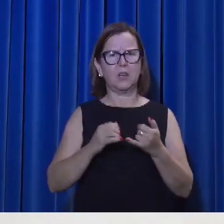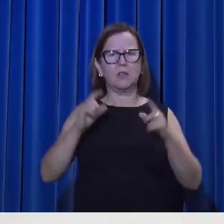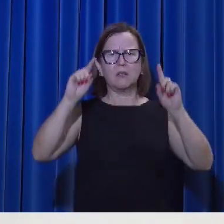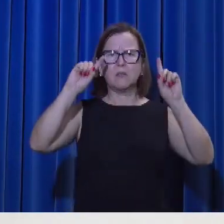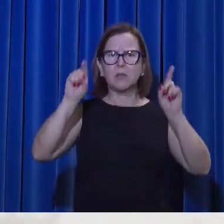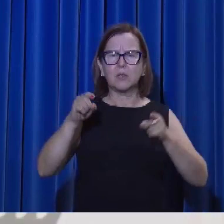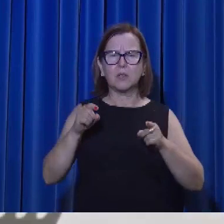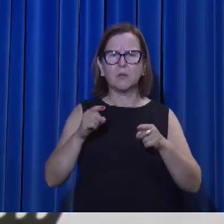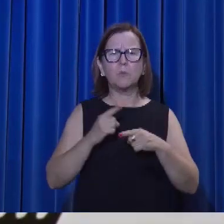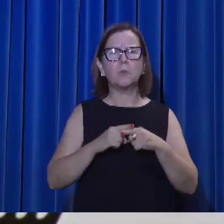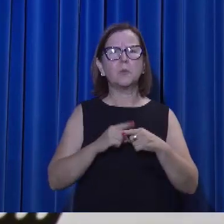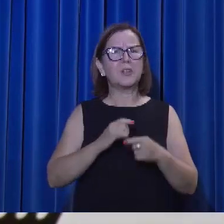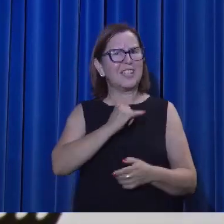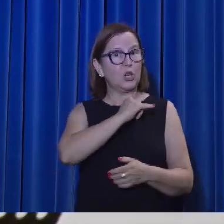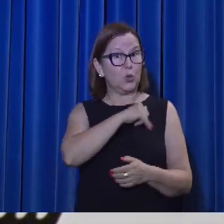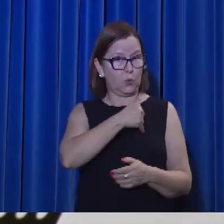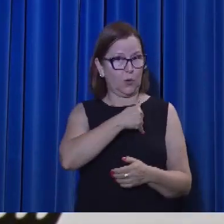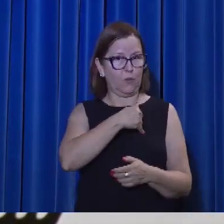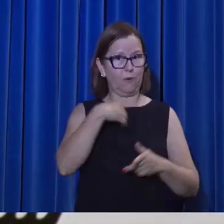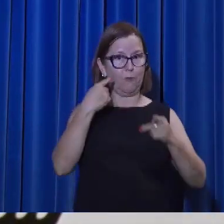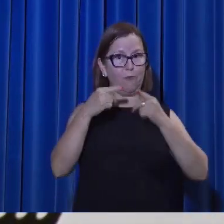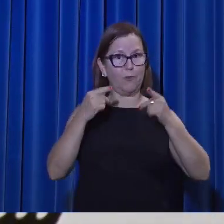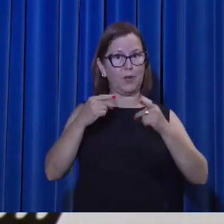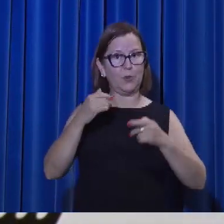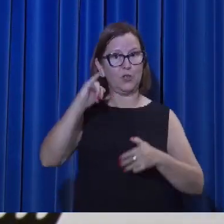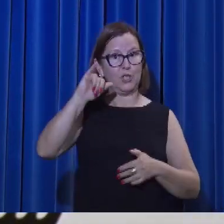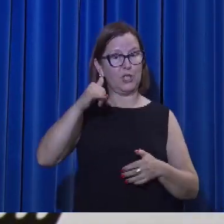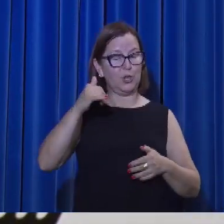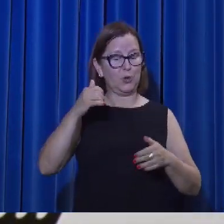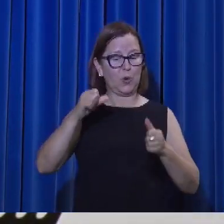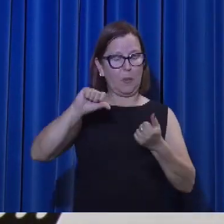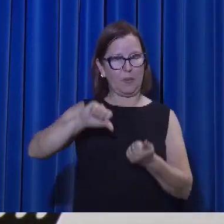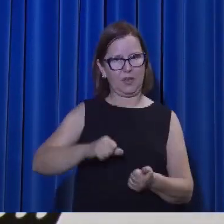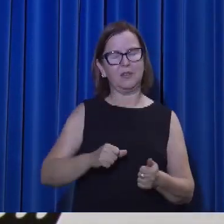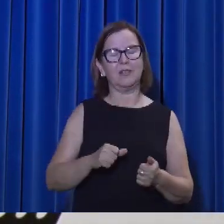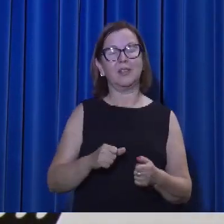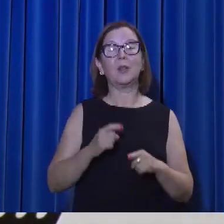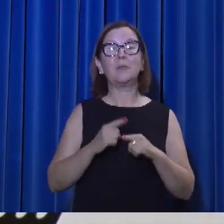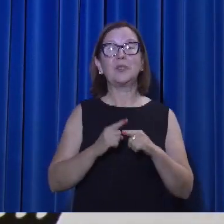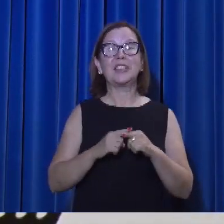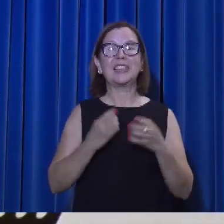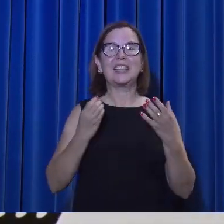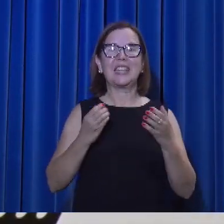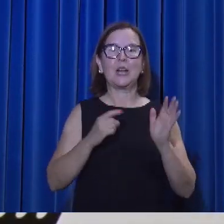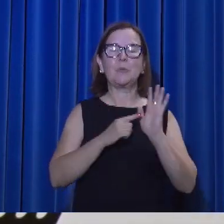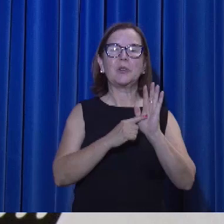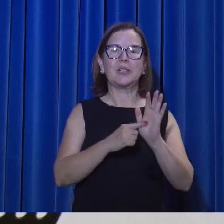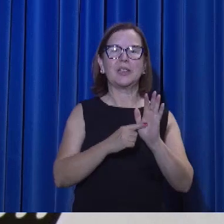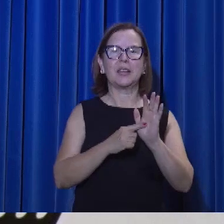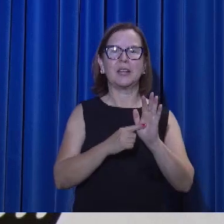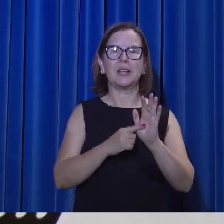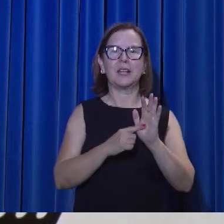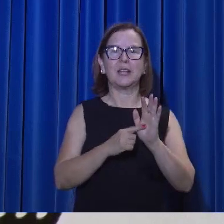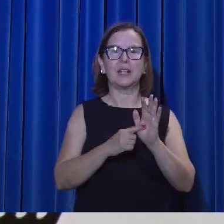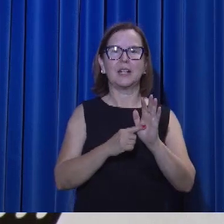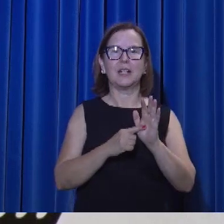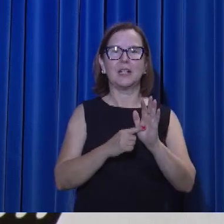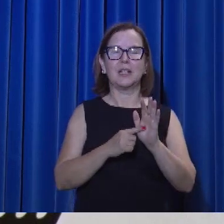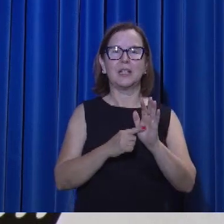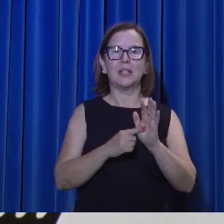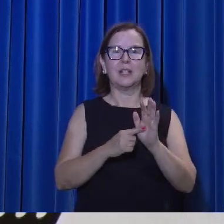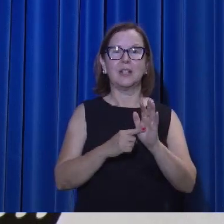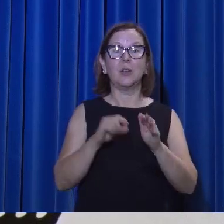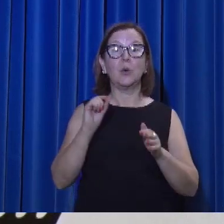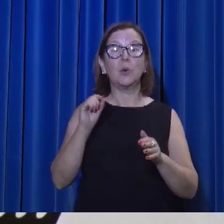meus irmãos? Porque ele quer mostrar qual é o método que Deus usa